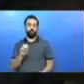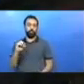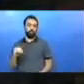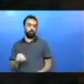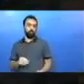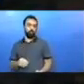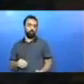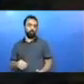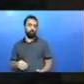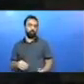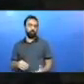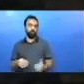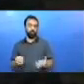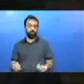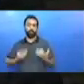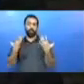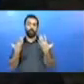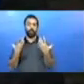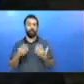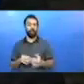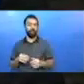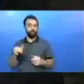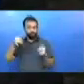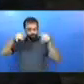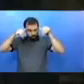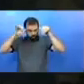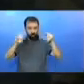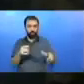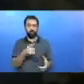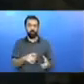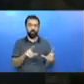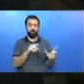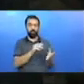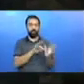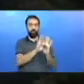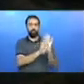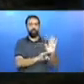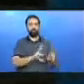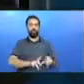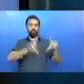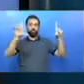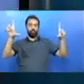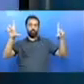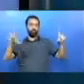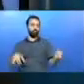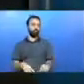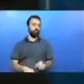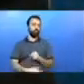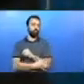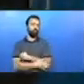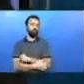nós vamos ver a festa do boi. Aqui eu vou aumentar o texto para a gente ler. Então, olha, observem. Aqui,